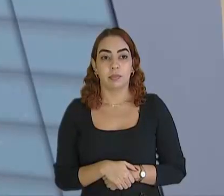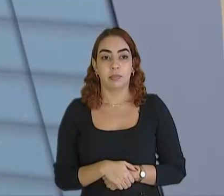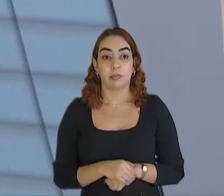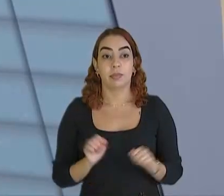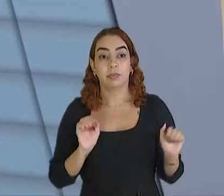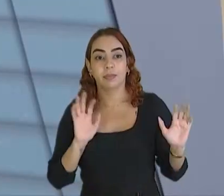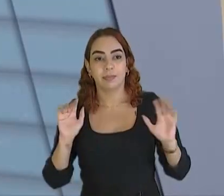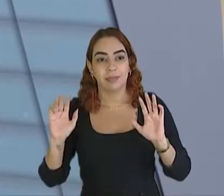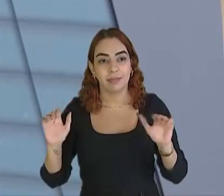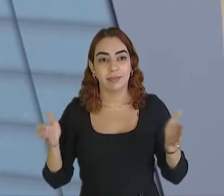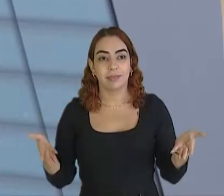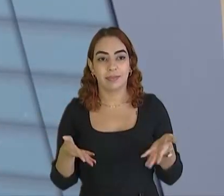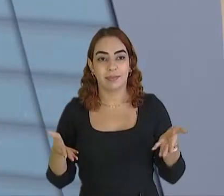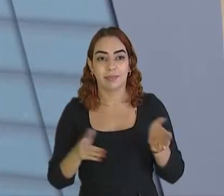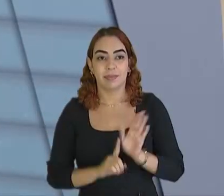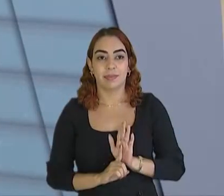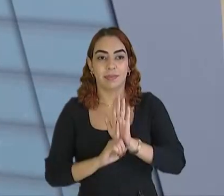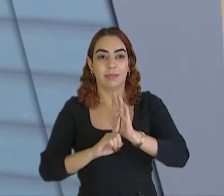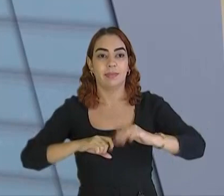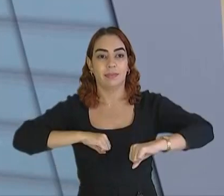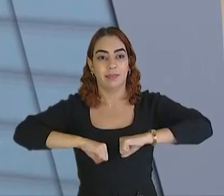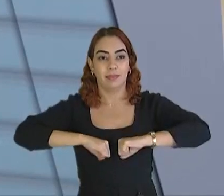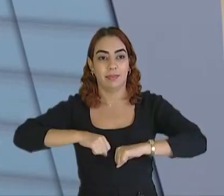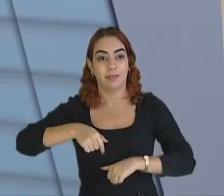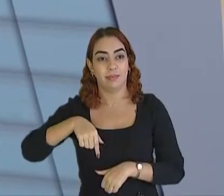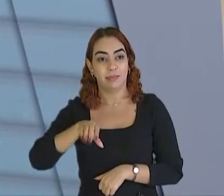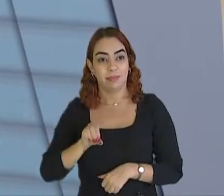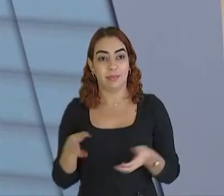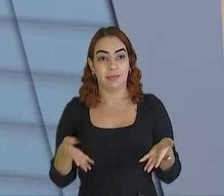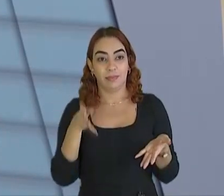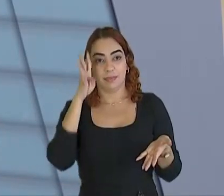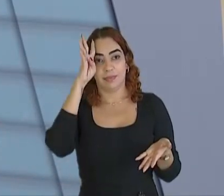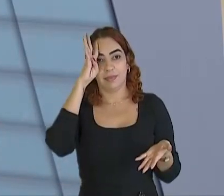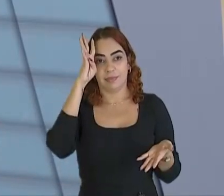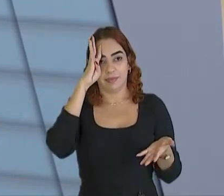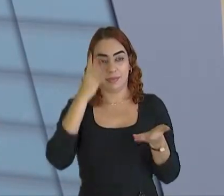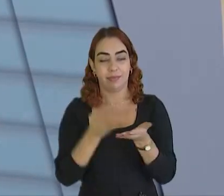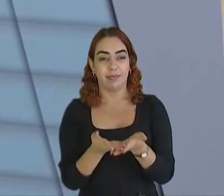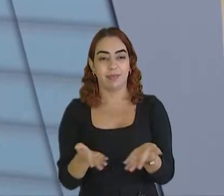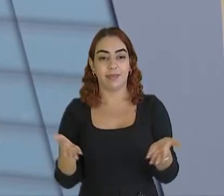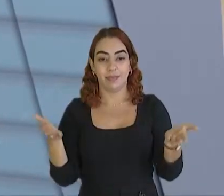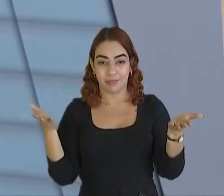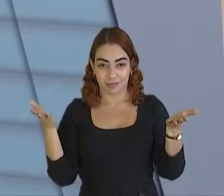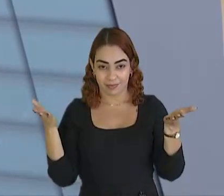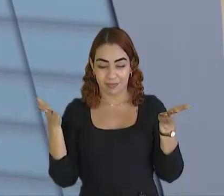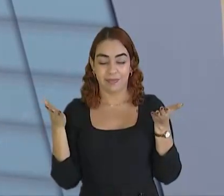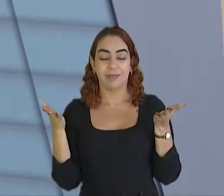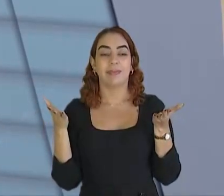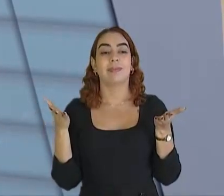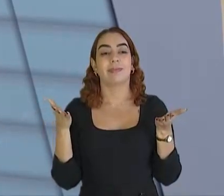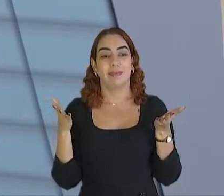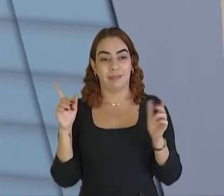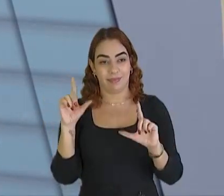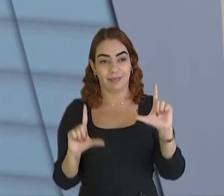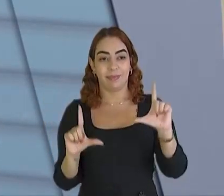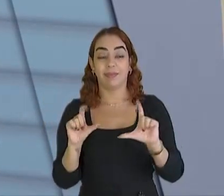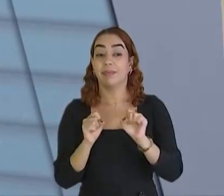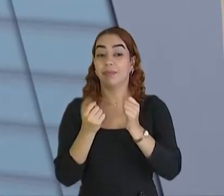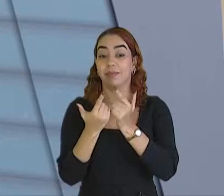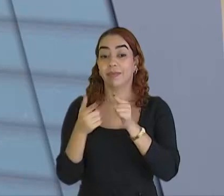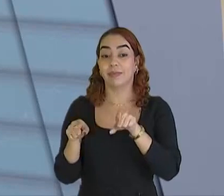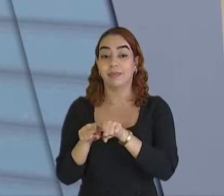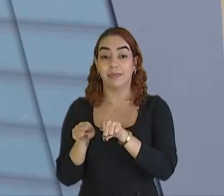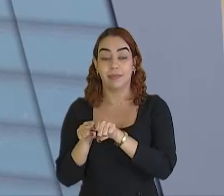Olá, você está no ar, o programa Questão de Ordem, nesta quarta-feira, abraçando a nossa grande audiência aqui na TV Assembleia, e você também que nos